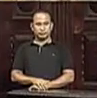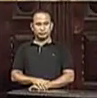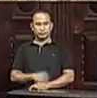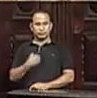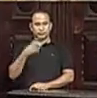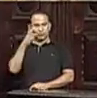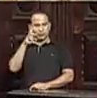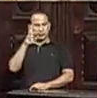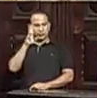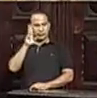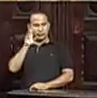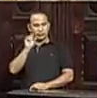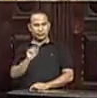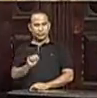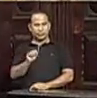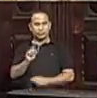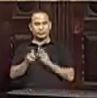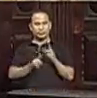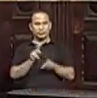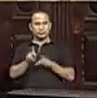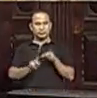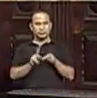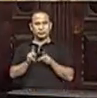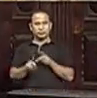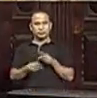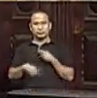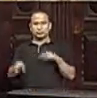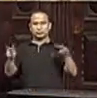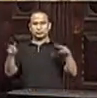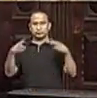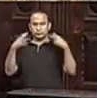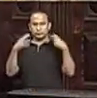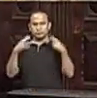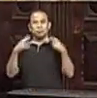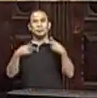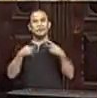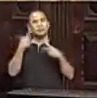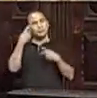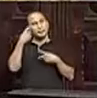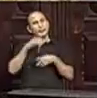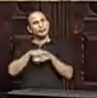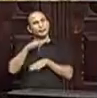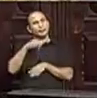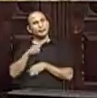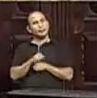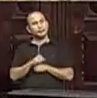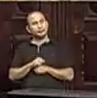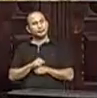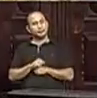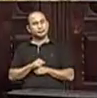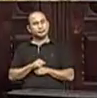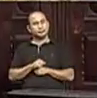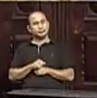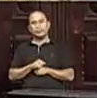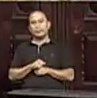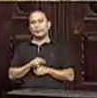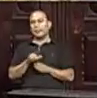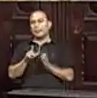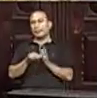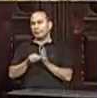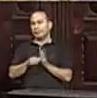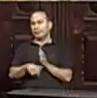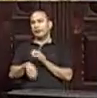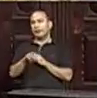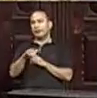lembrar que nós desejamos que a população que esteja nos assistindo, eu tenho feito várias reuniões em Campo Grande, em Bangu, Realengo,